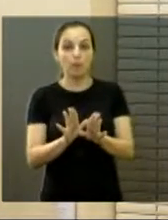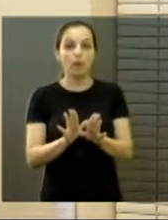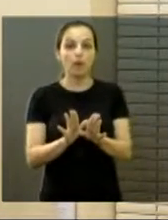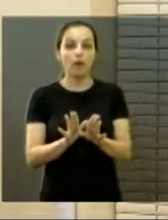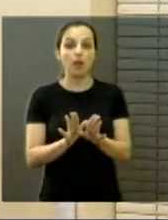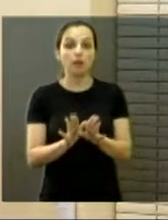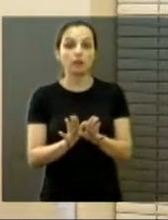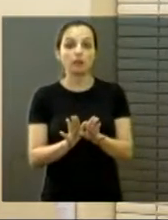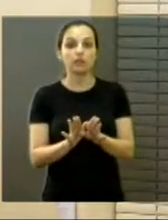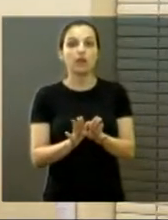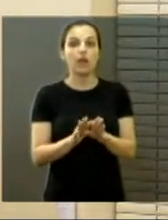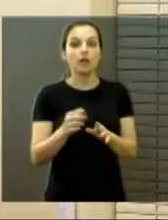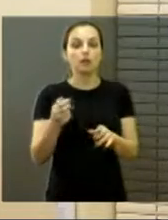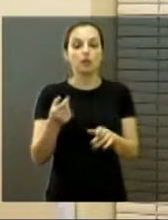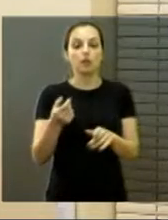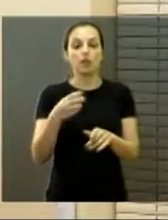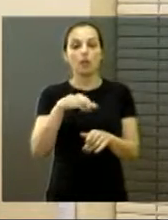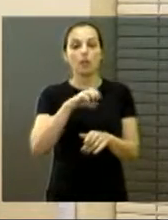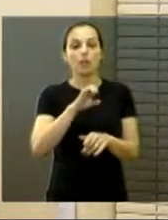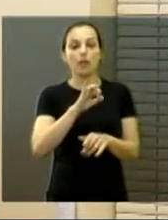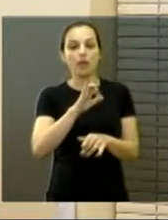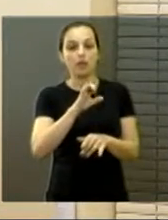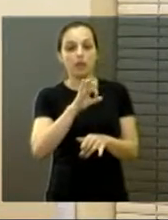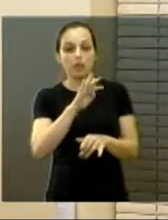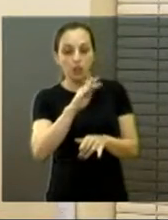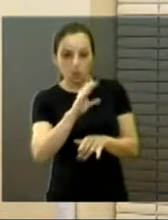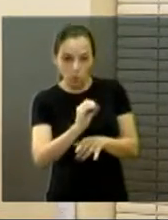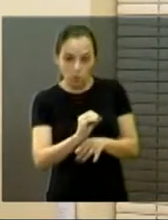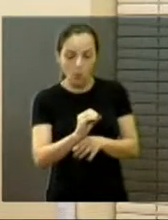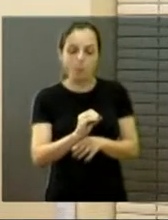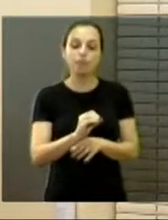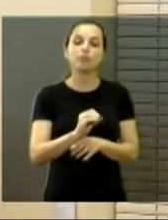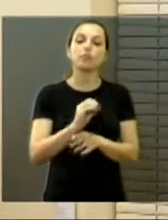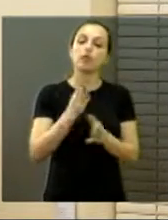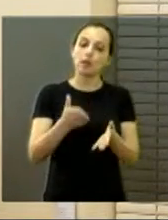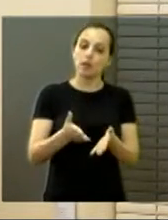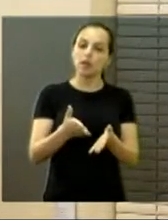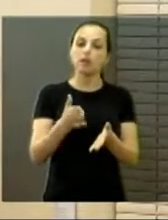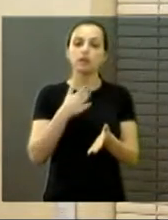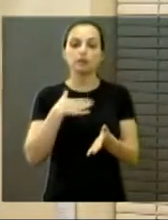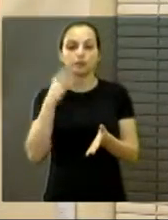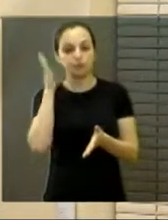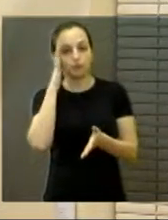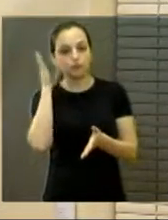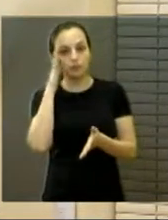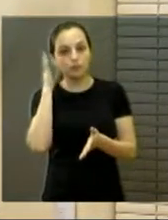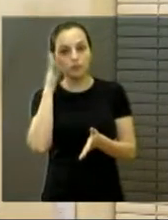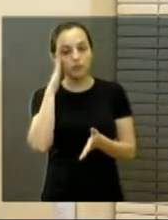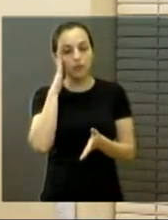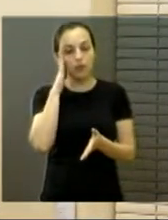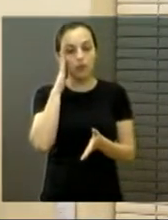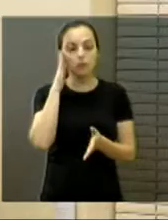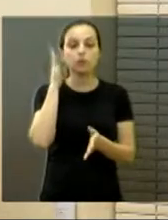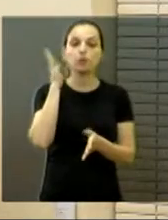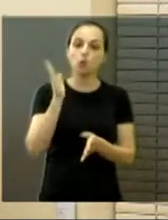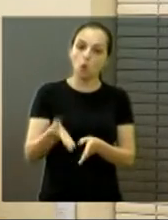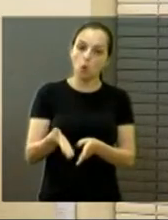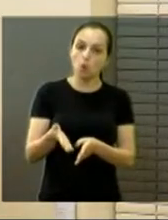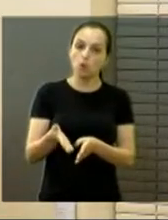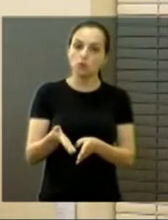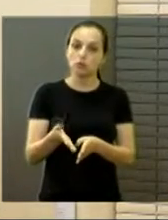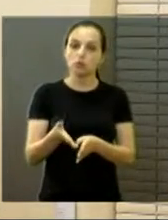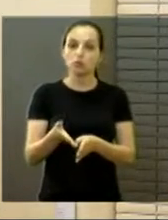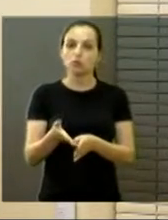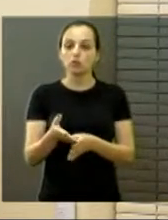mérito. A irmã Edith merece esse reconhecimento, e eu soube isso hoje ainda, para piorar a